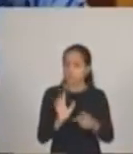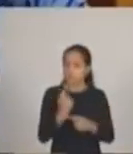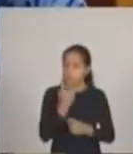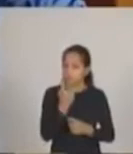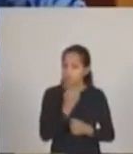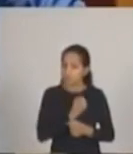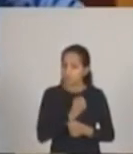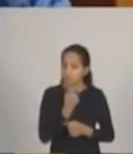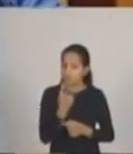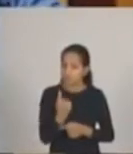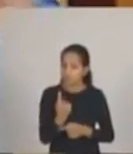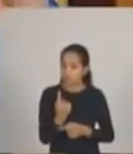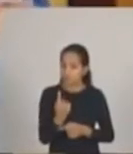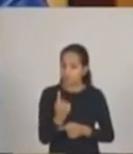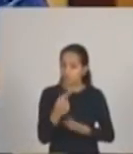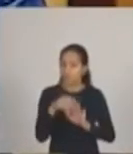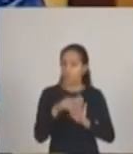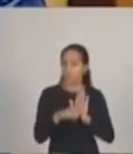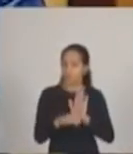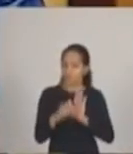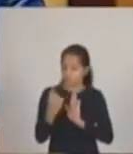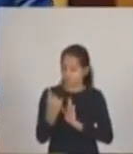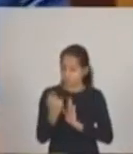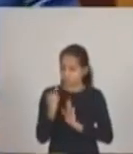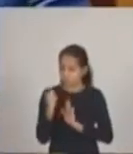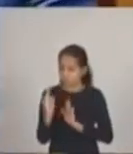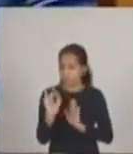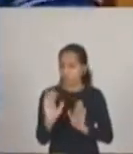só. É o item 1? Item 1 da pauta.